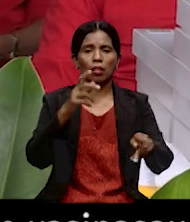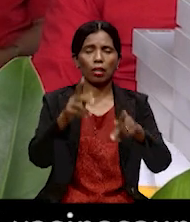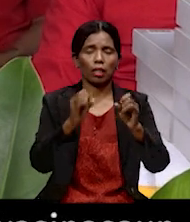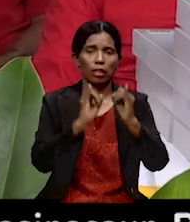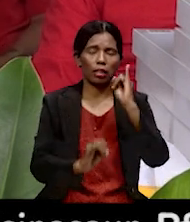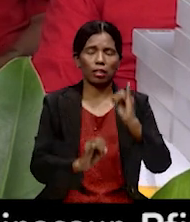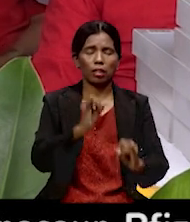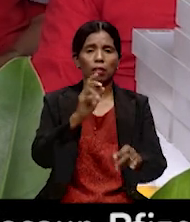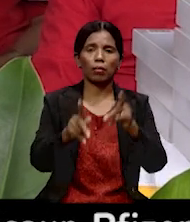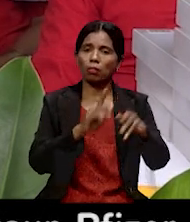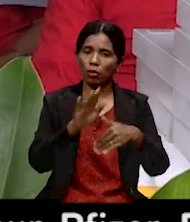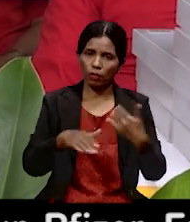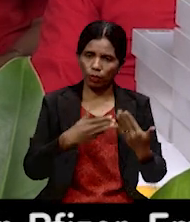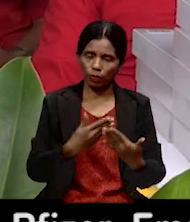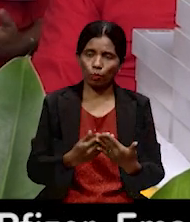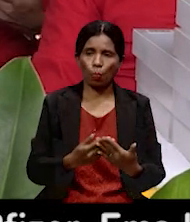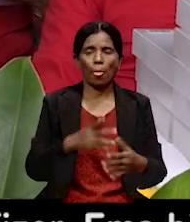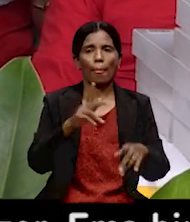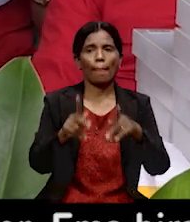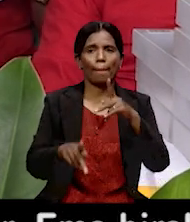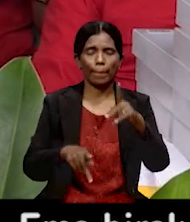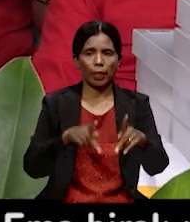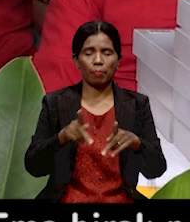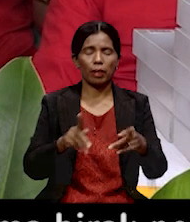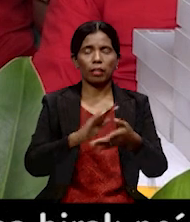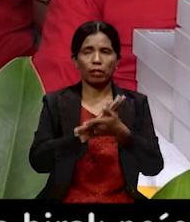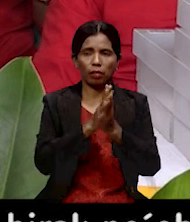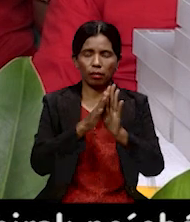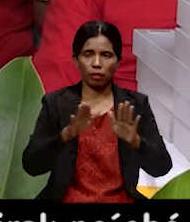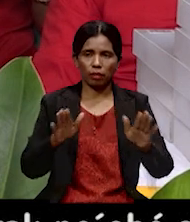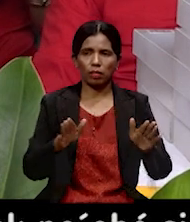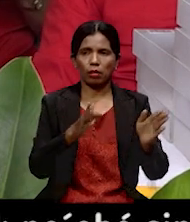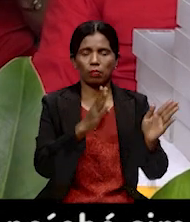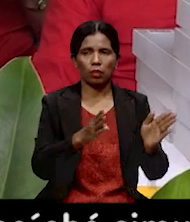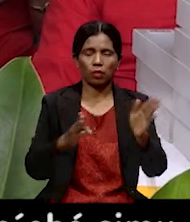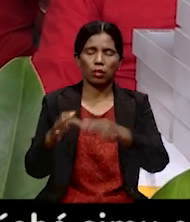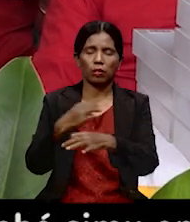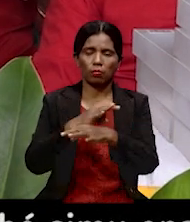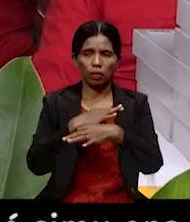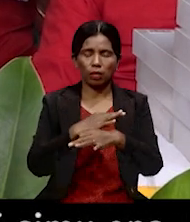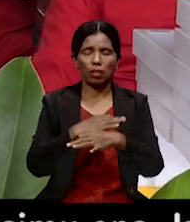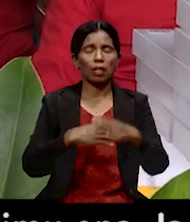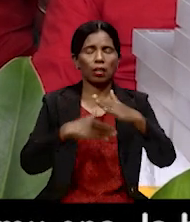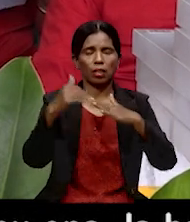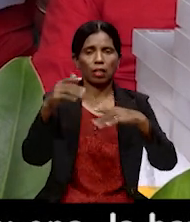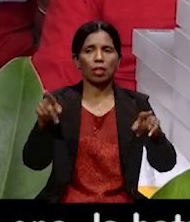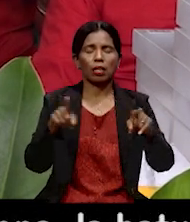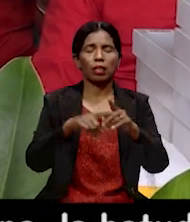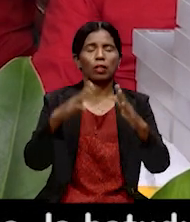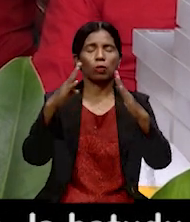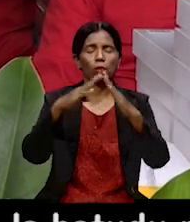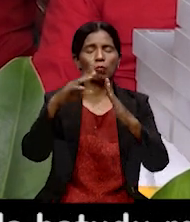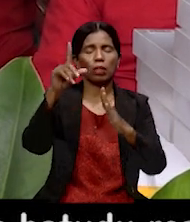povo povo e da unido e o processo da construção nação não dar uma lista maior, não uma